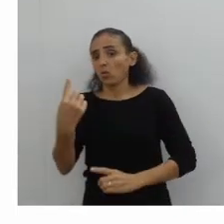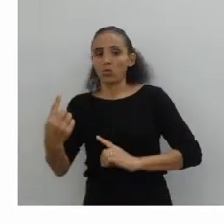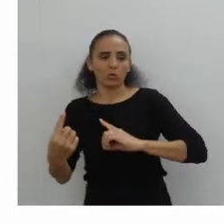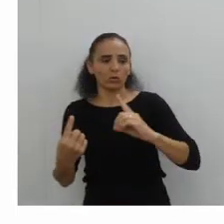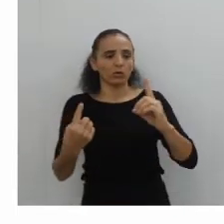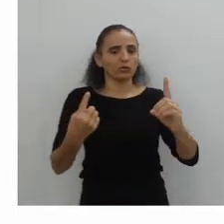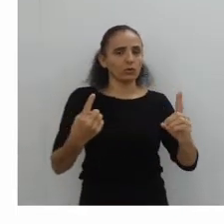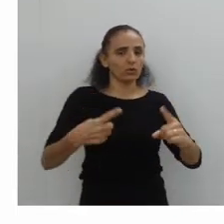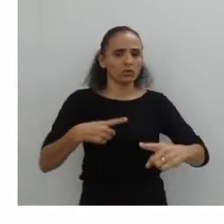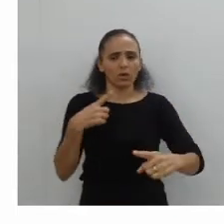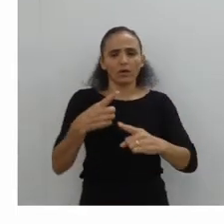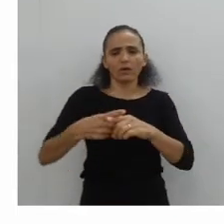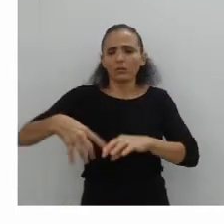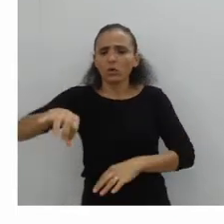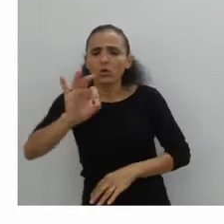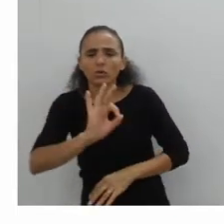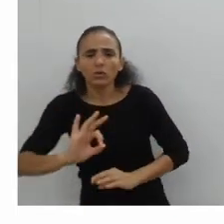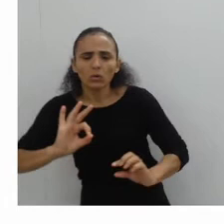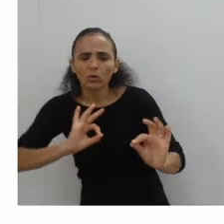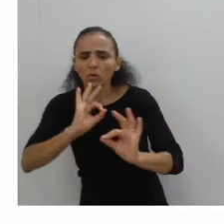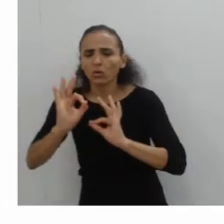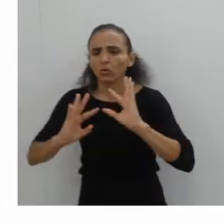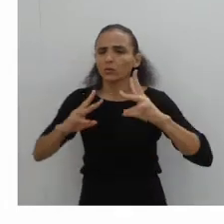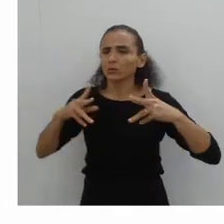esporte são institucionalizadas,